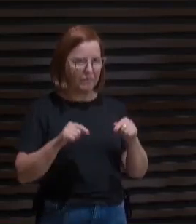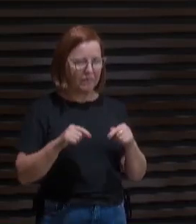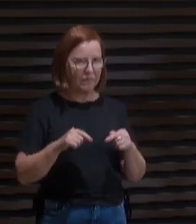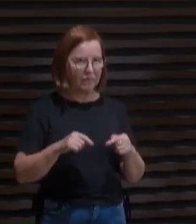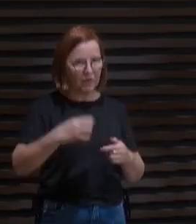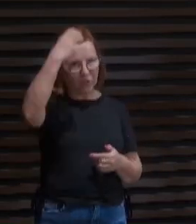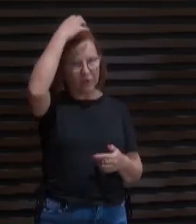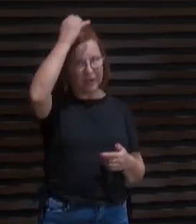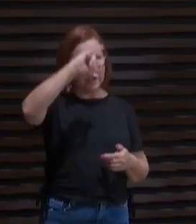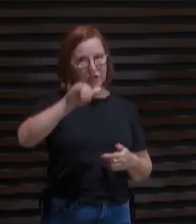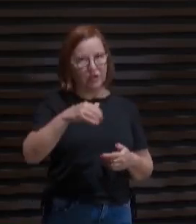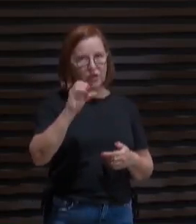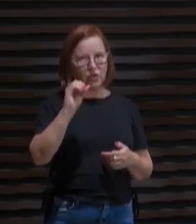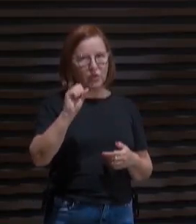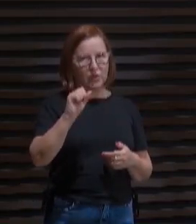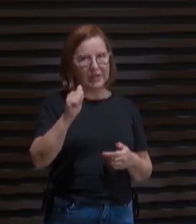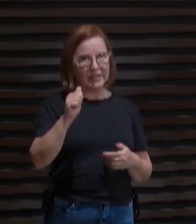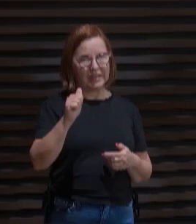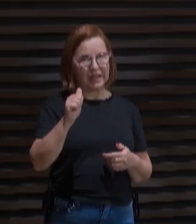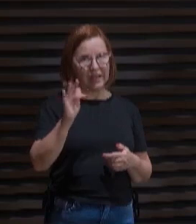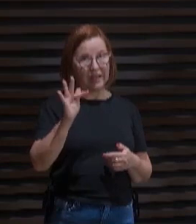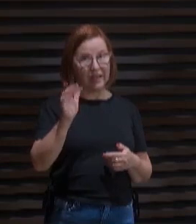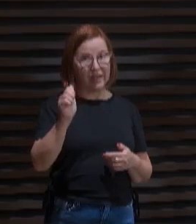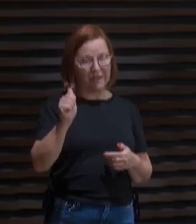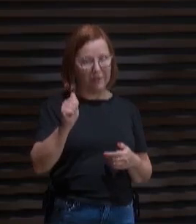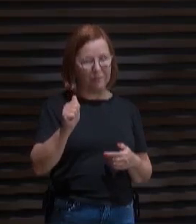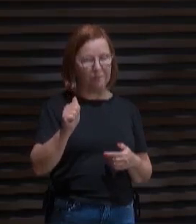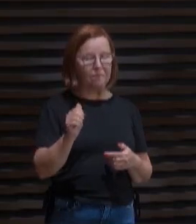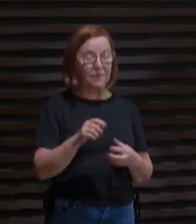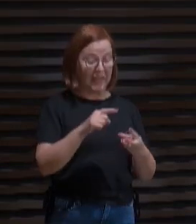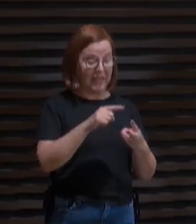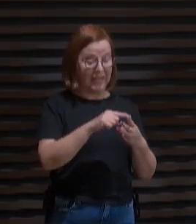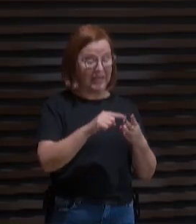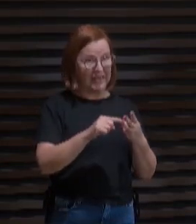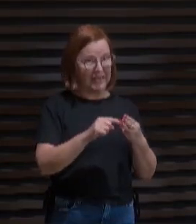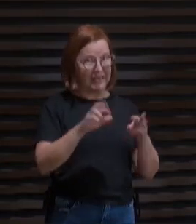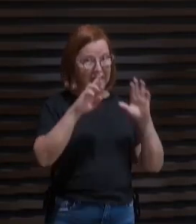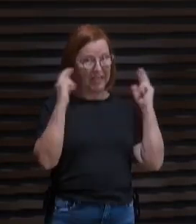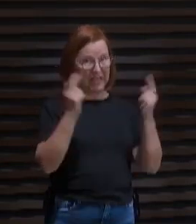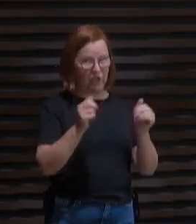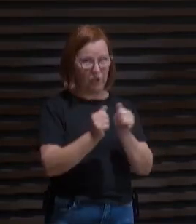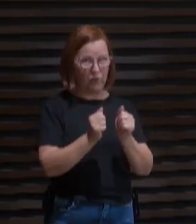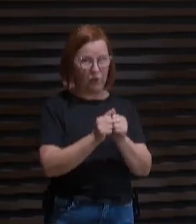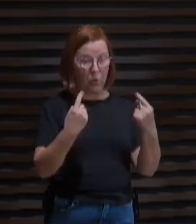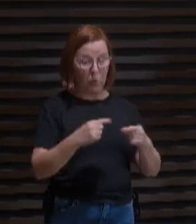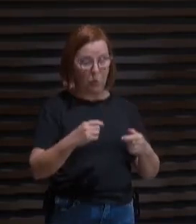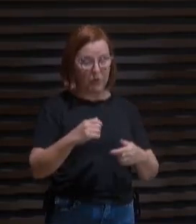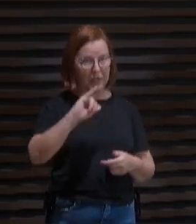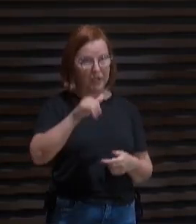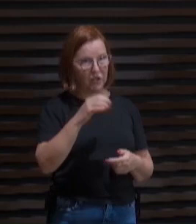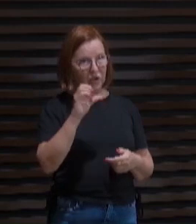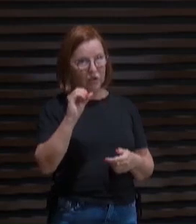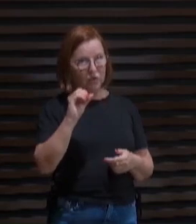Josafá. 3 reinos se juntam para destruir Josafá. 2 Crônicas capítulo 20, versículo